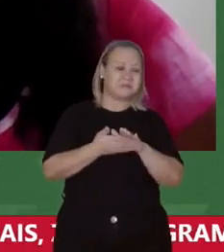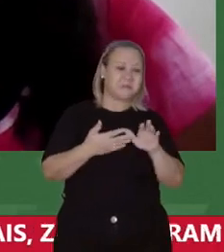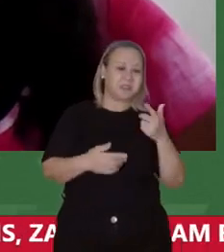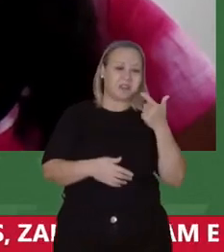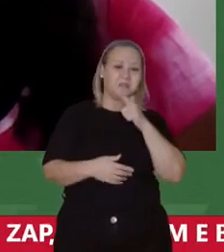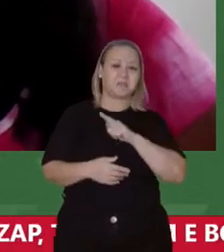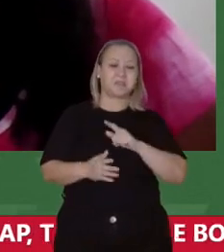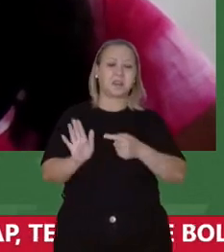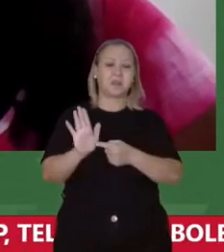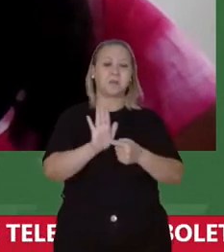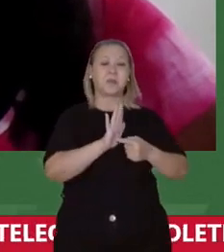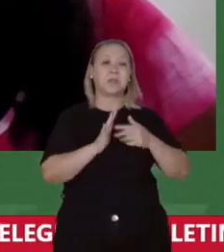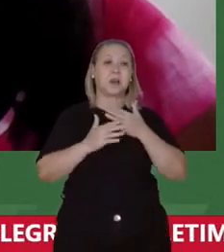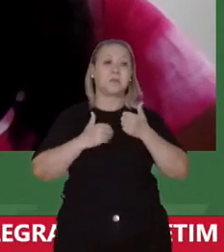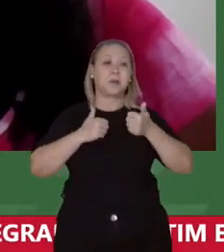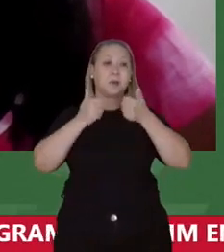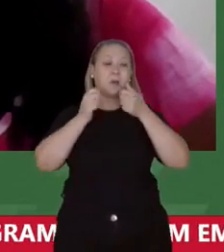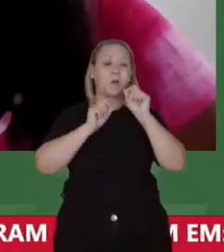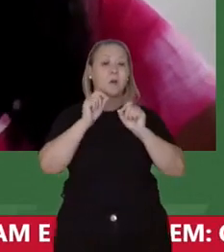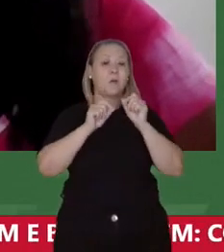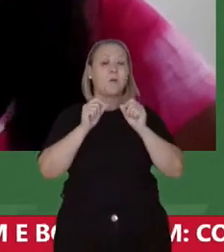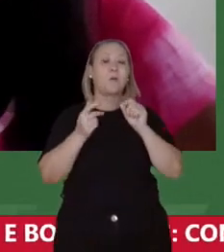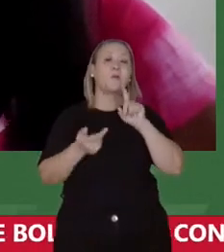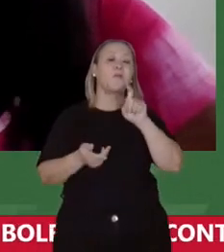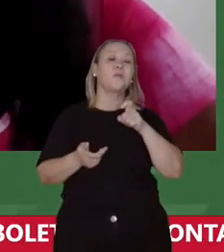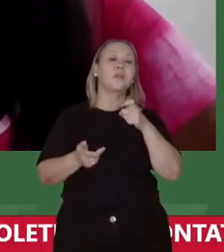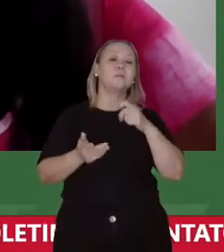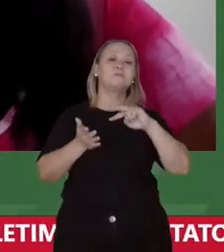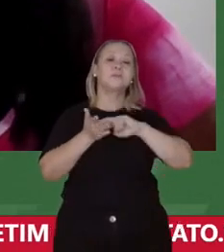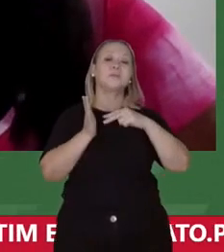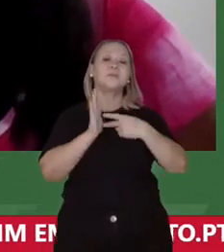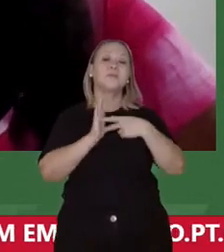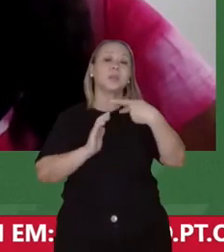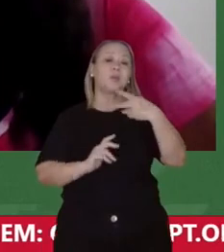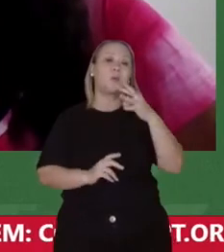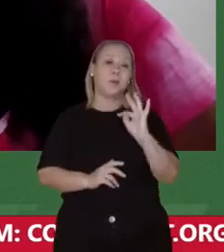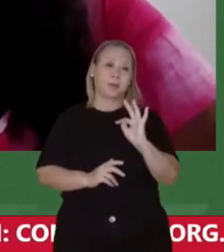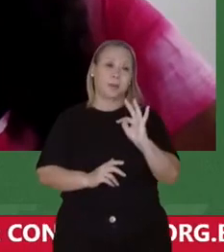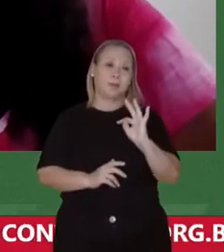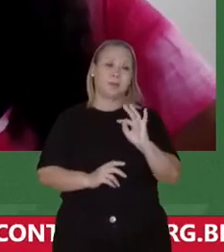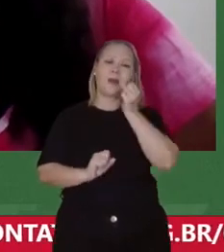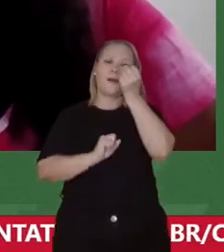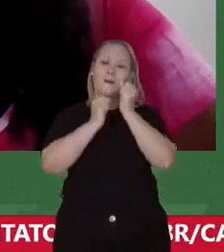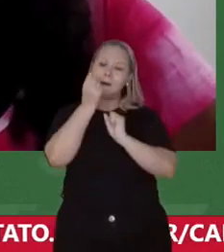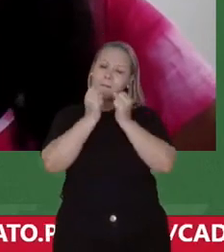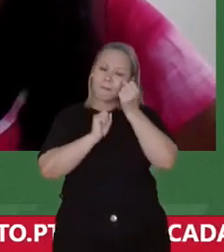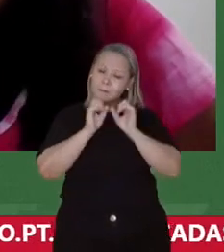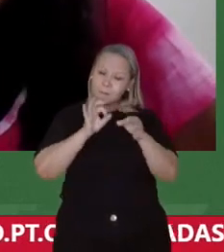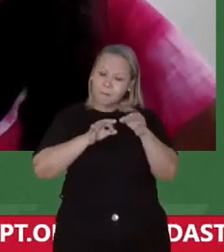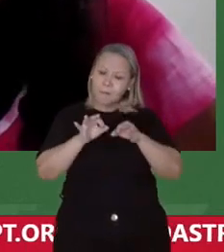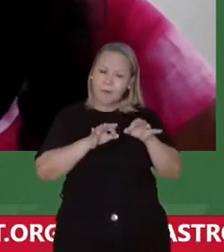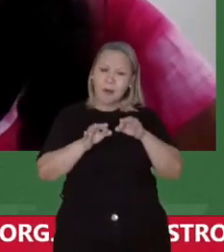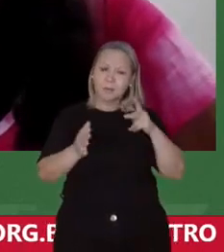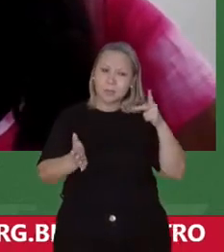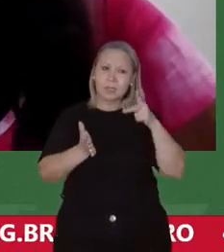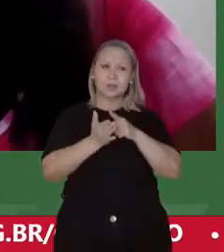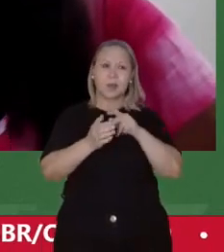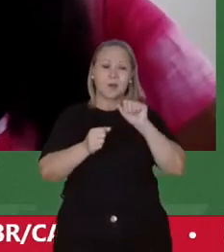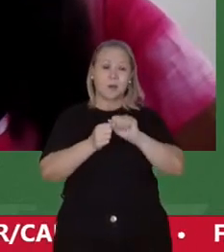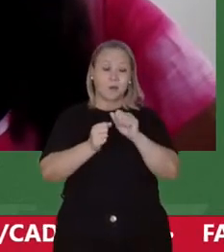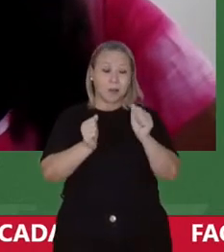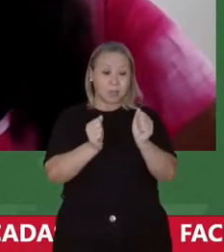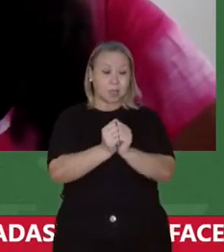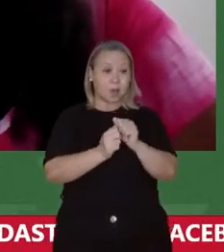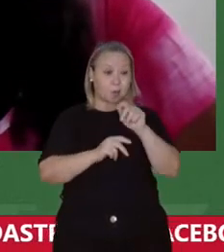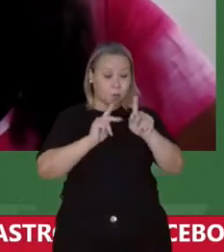expressar melhor o que é o Partido dos Trabalhadores, senão uma grande fábrica de realizações feitas do povo, com o